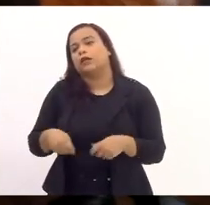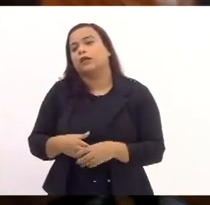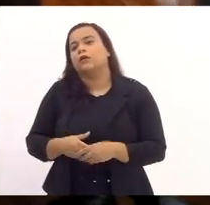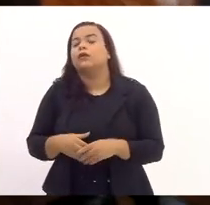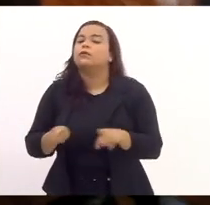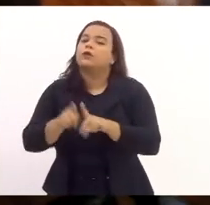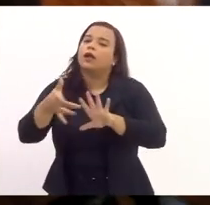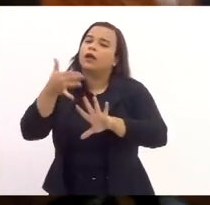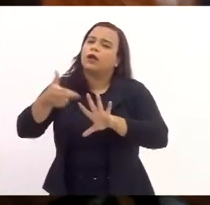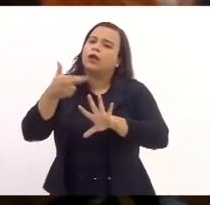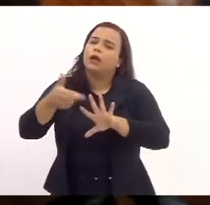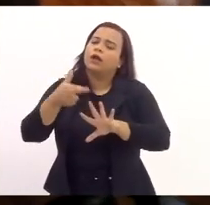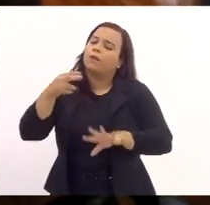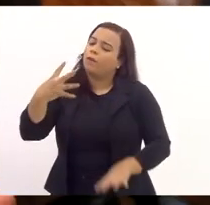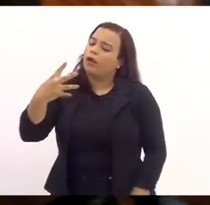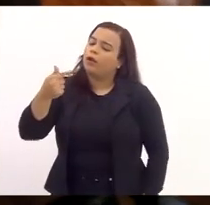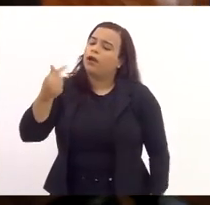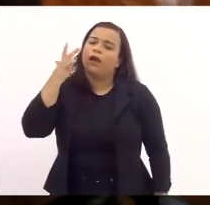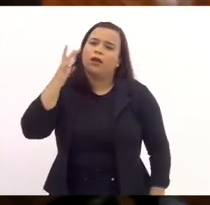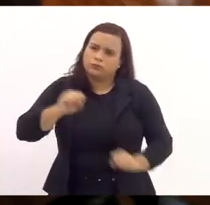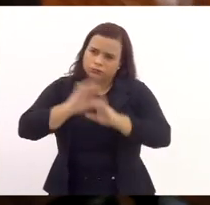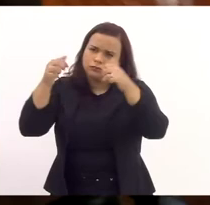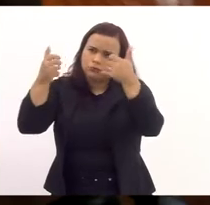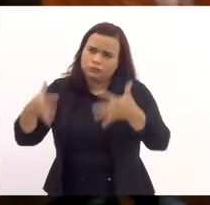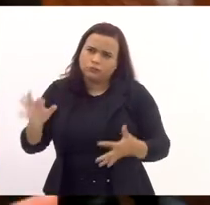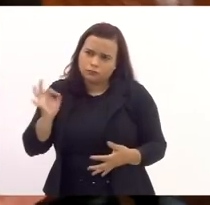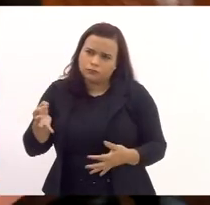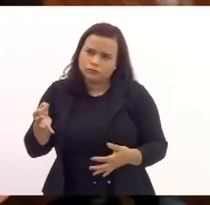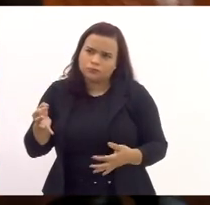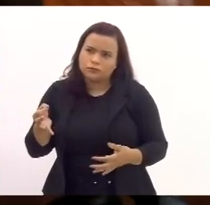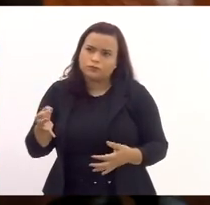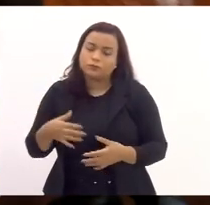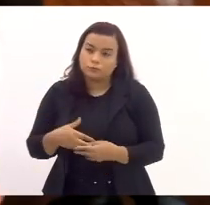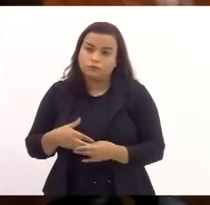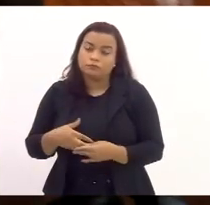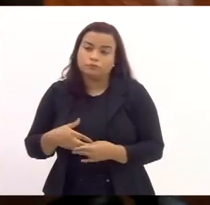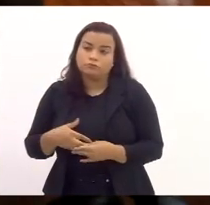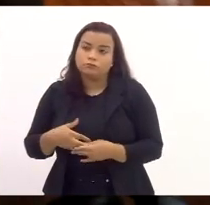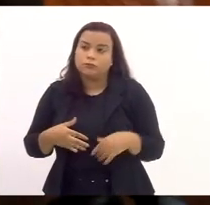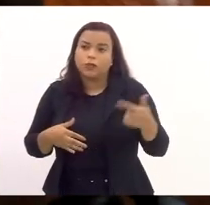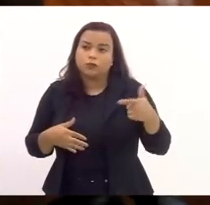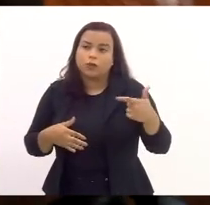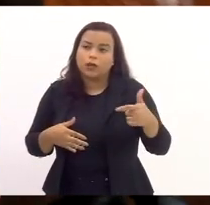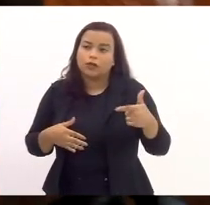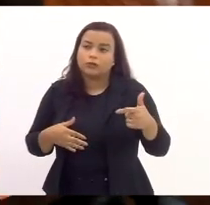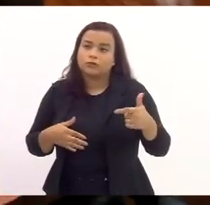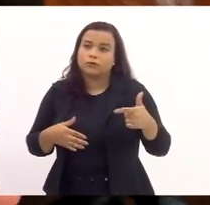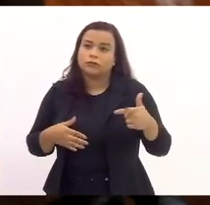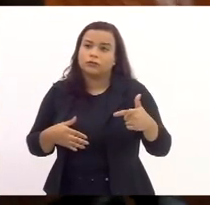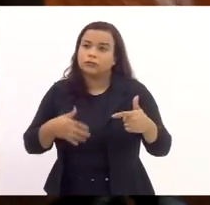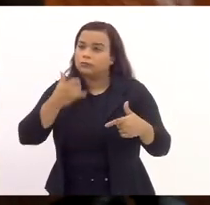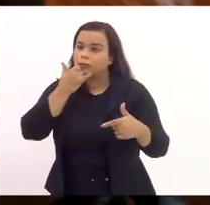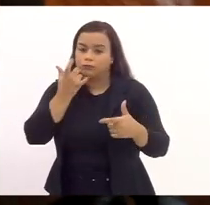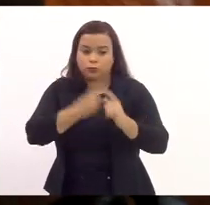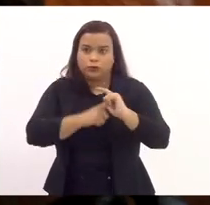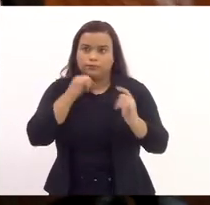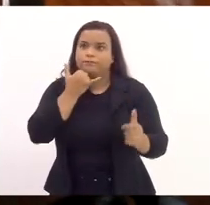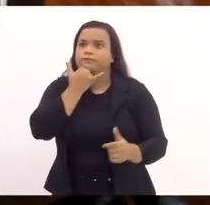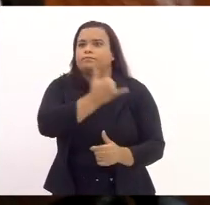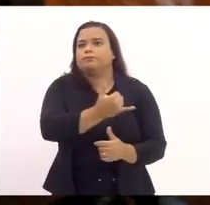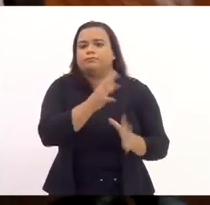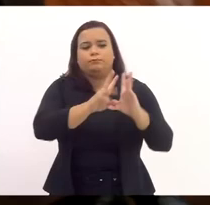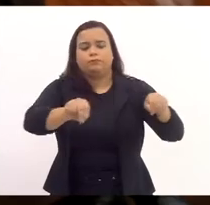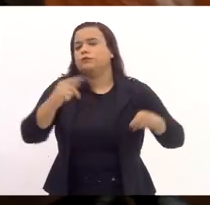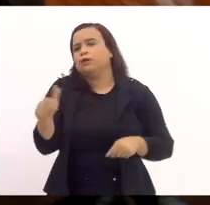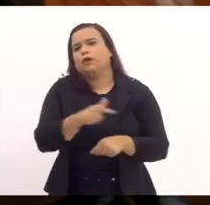Resolução 47, eu acho que ficou claro, foi entendido que não há perdão das multas, né? É apenas uma